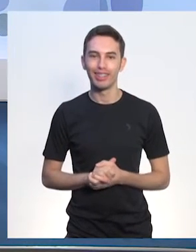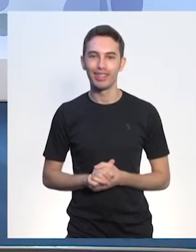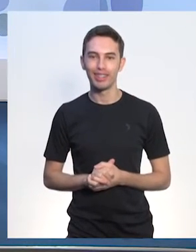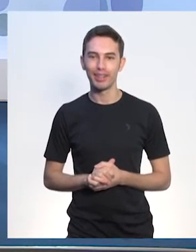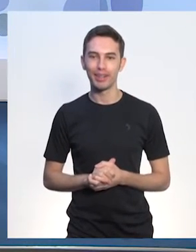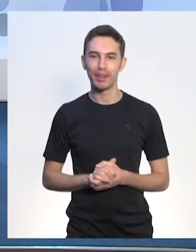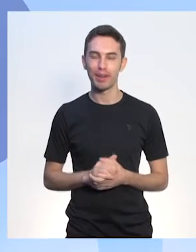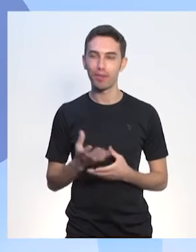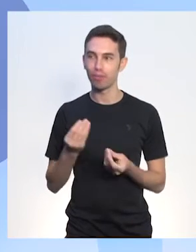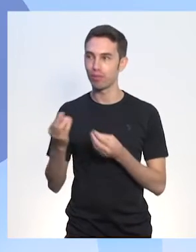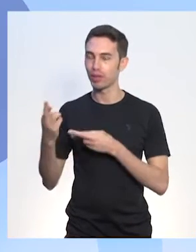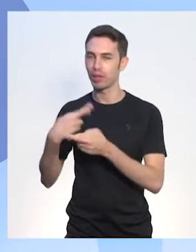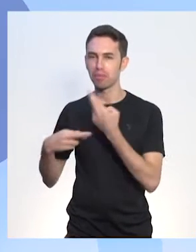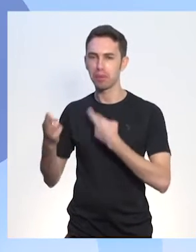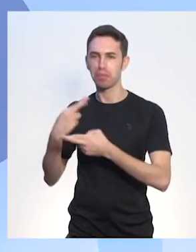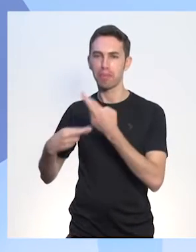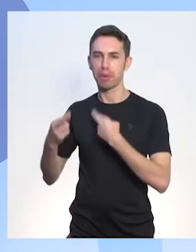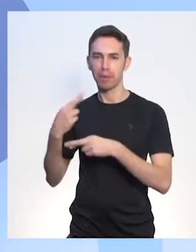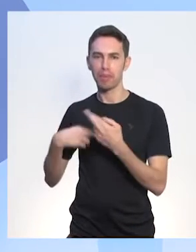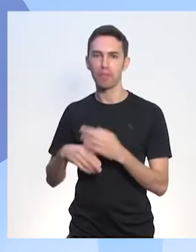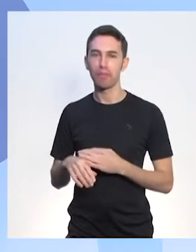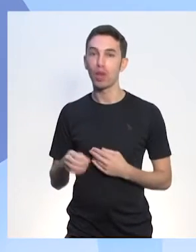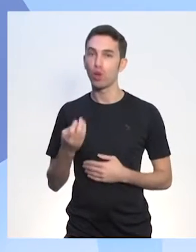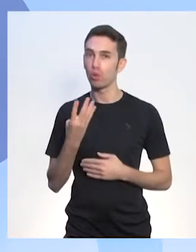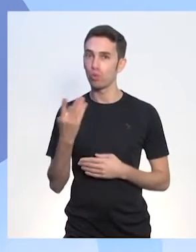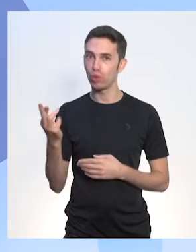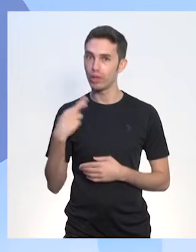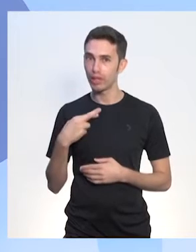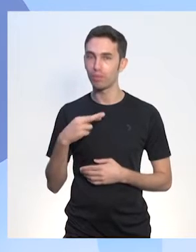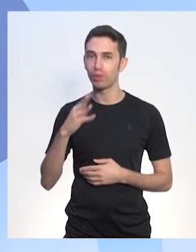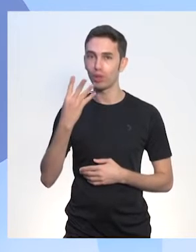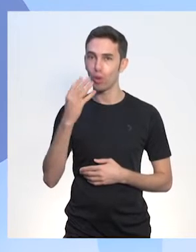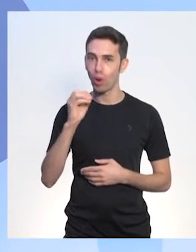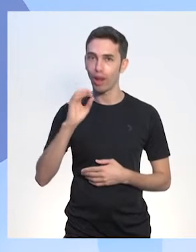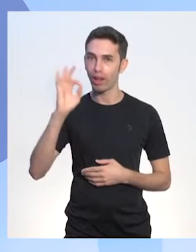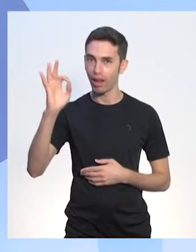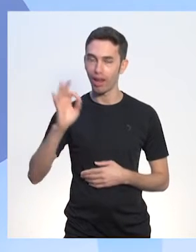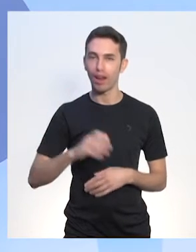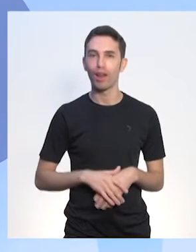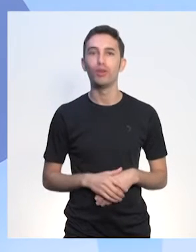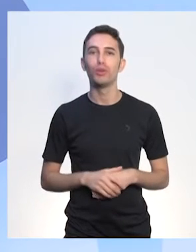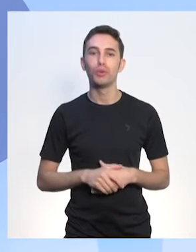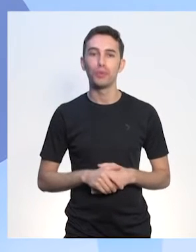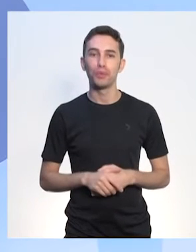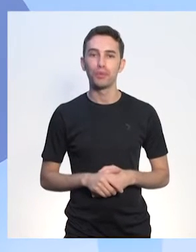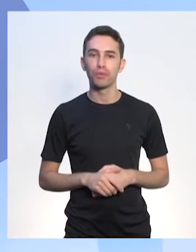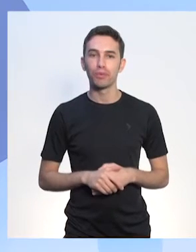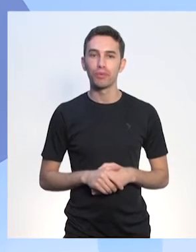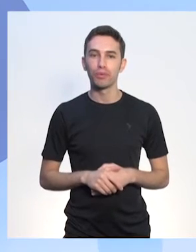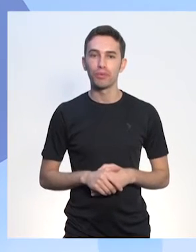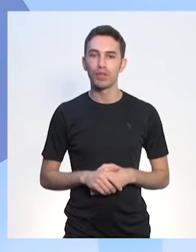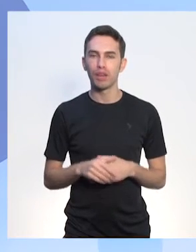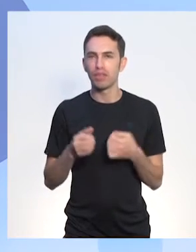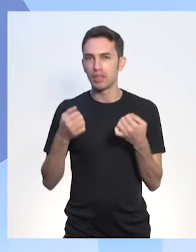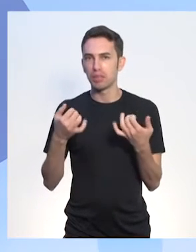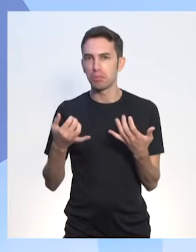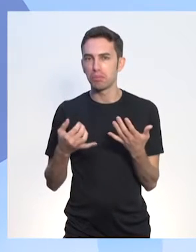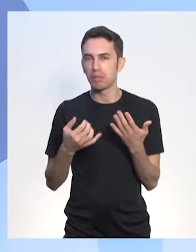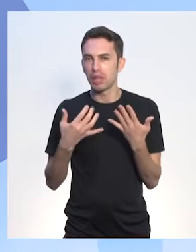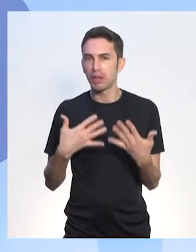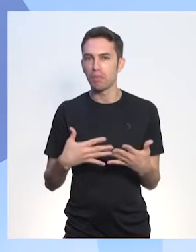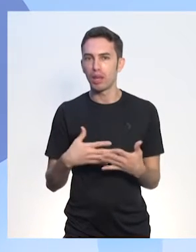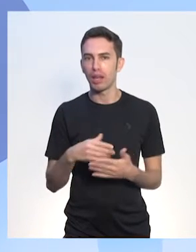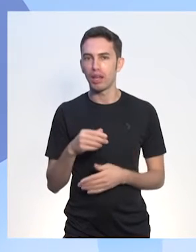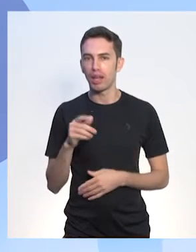as respostas, muitos 40 graus, tá? São o que eles colocaram aqui. E aqui eu vou descrever algumas.